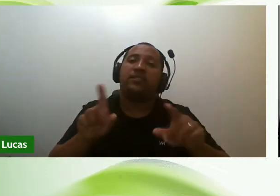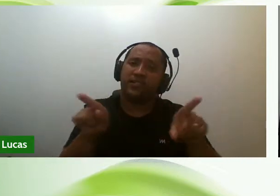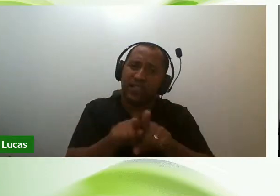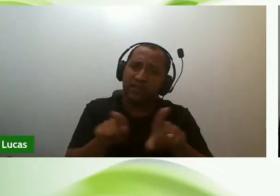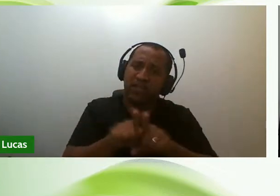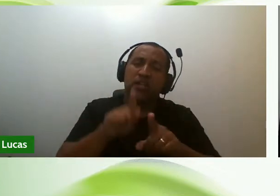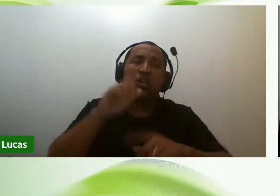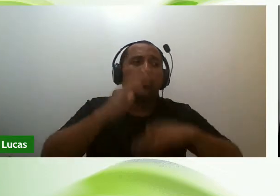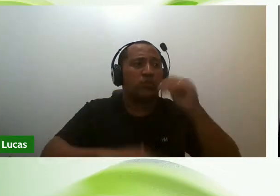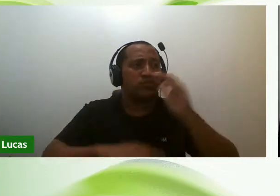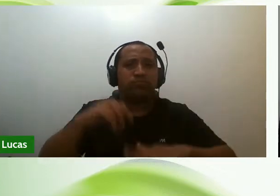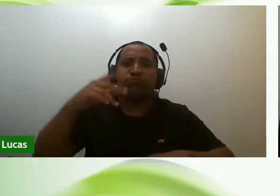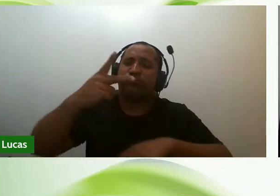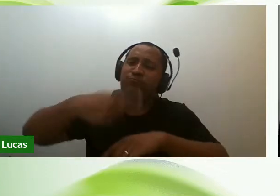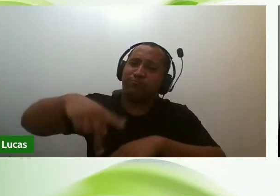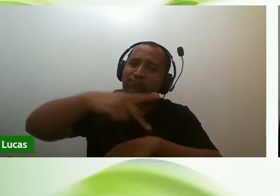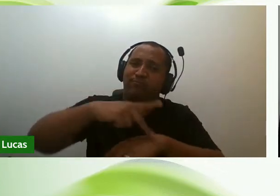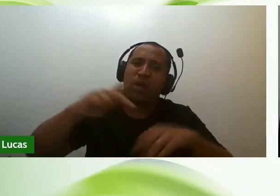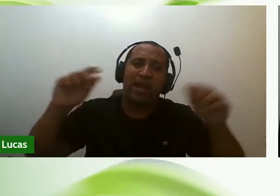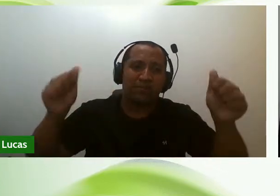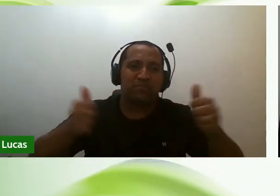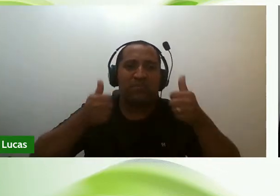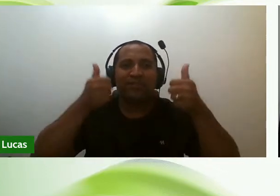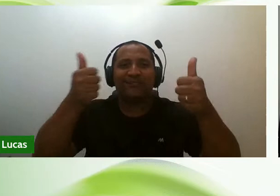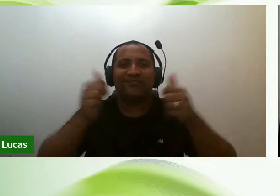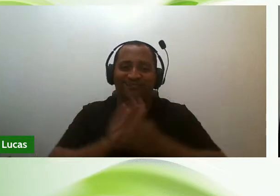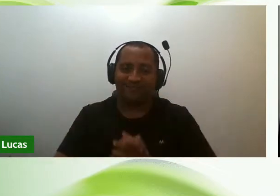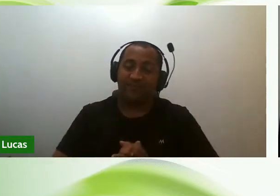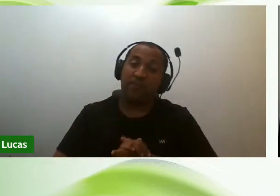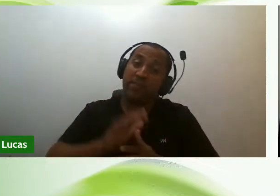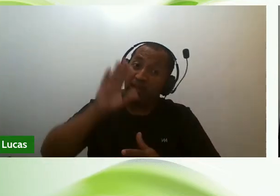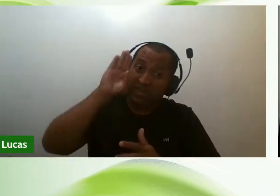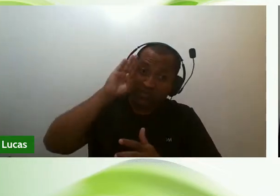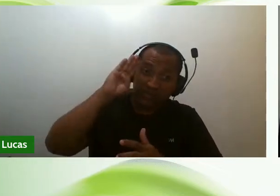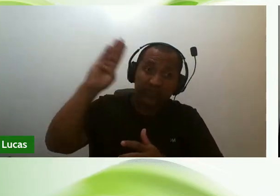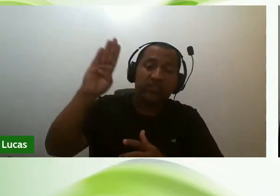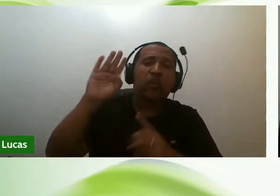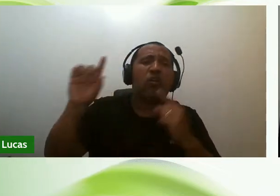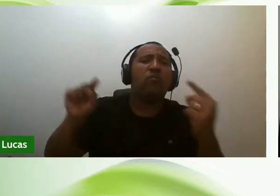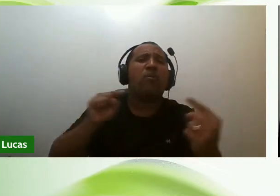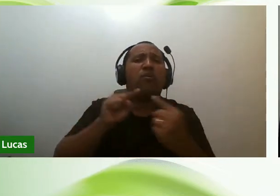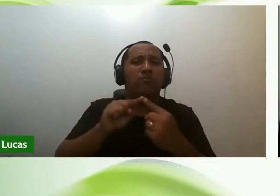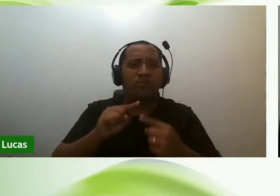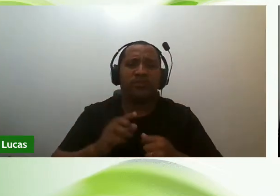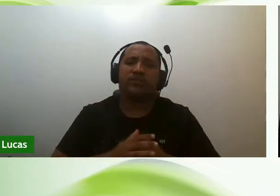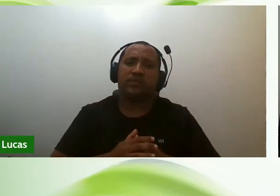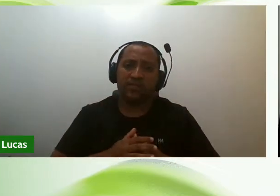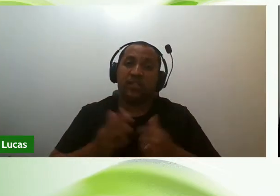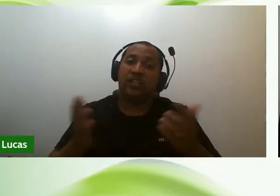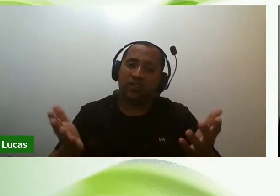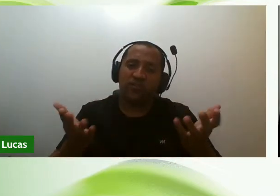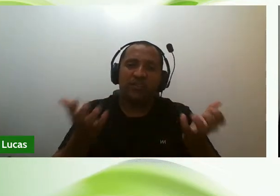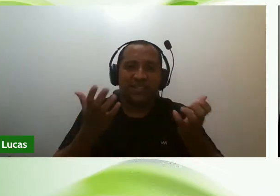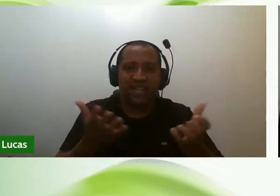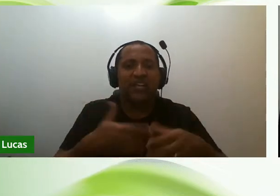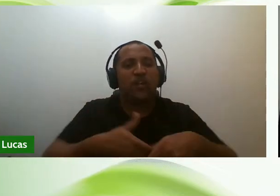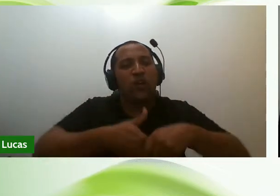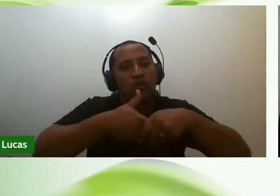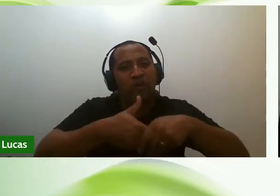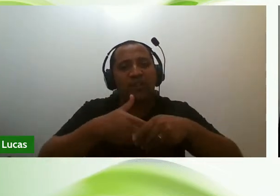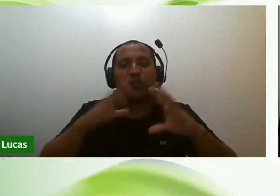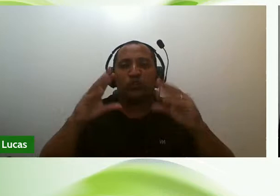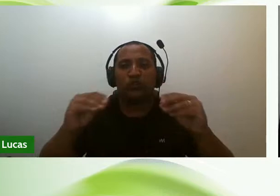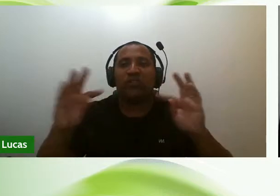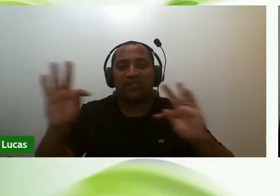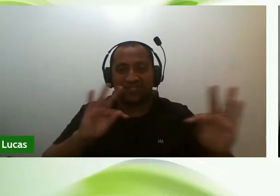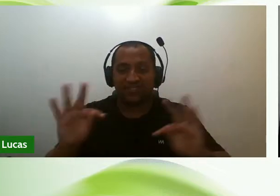de um país muito melhor, né? Esse é o principal objetivo. Gostaria de saudar também toda a equipe técnica, né? O